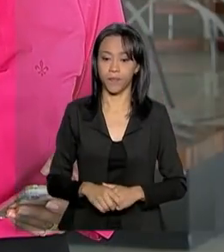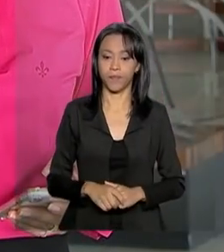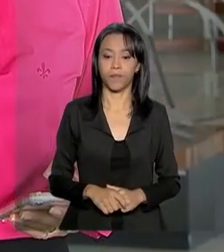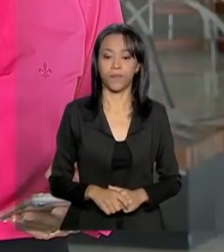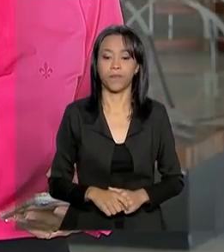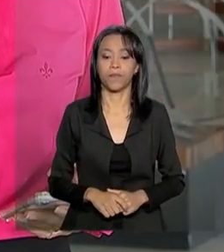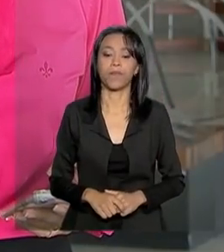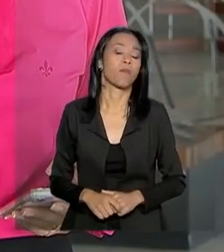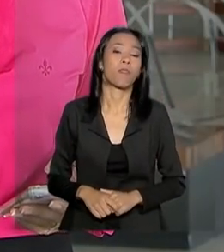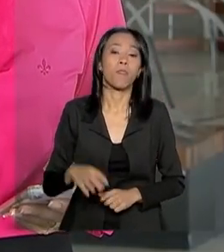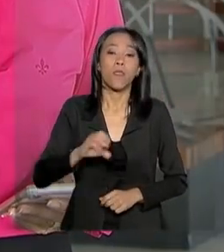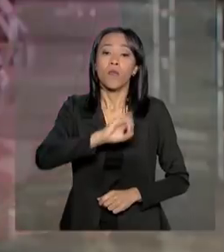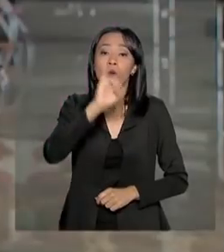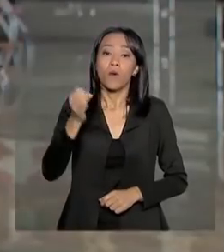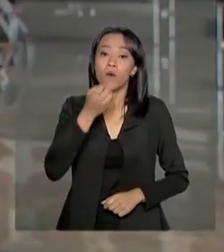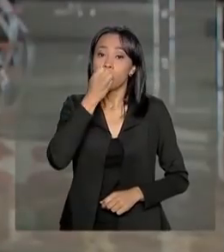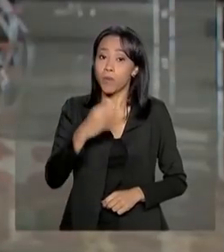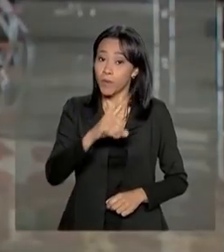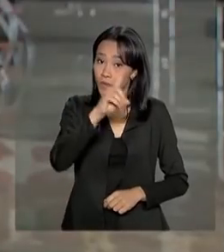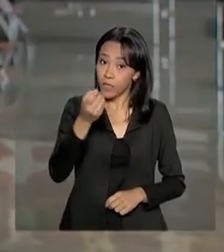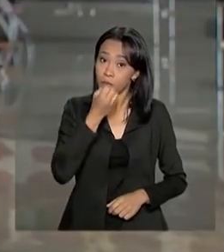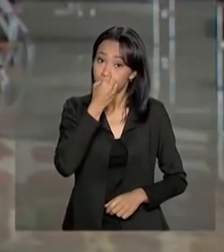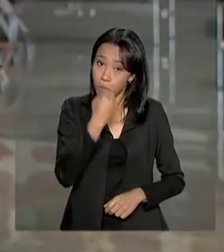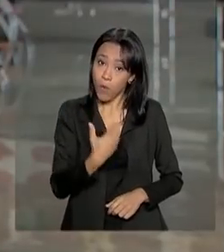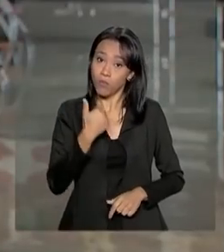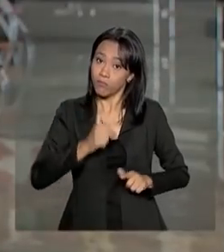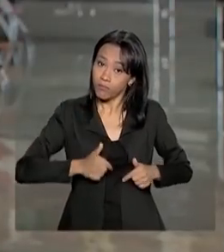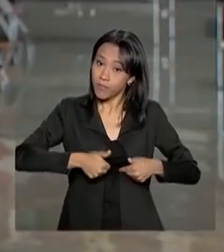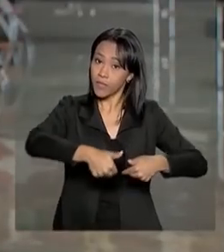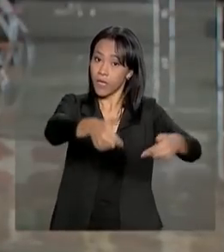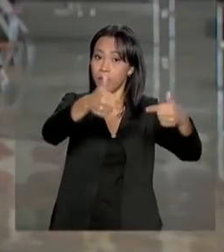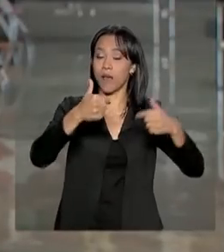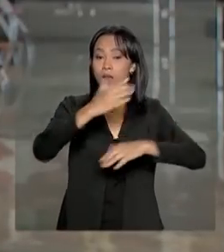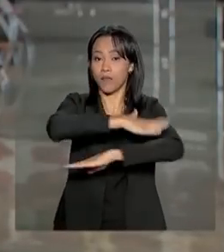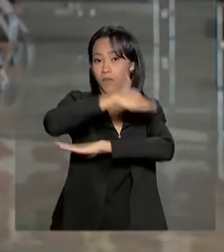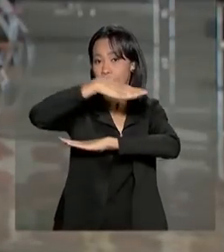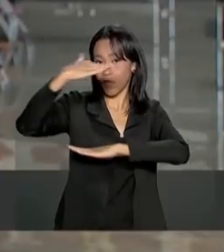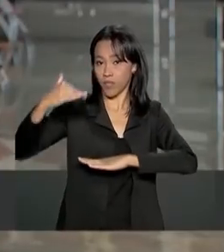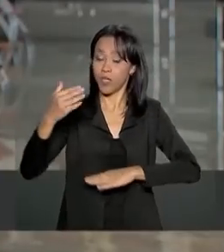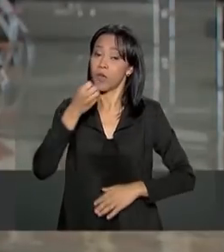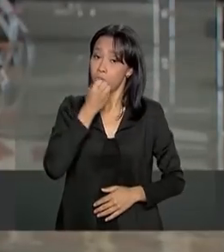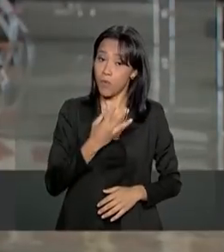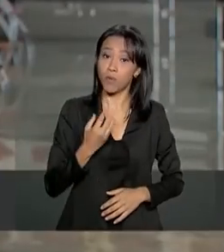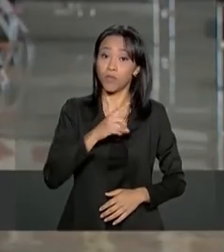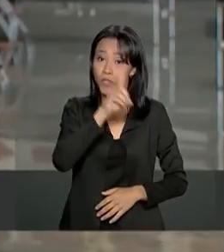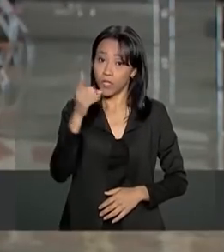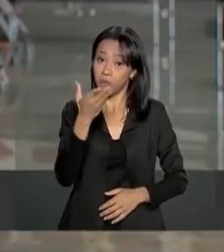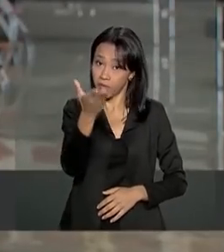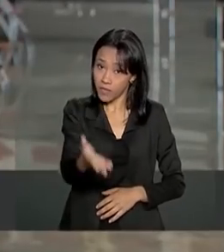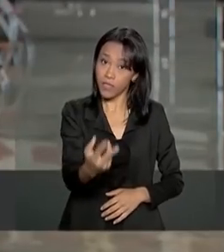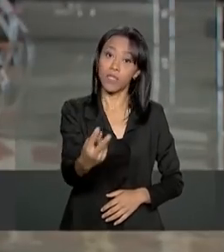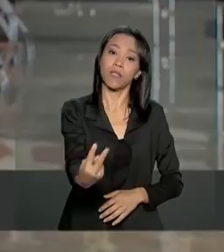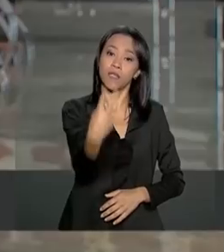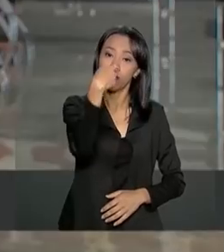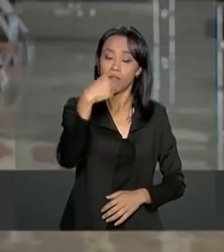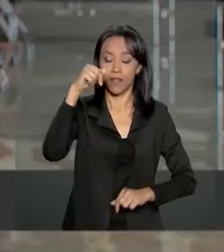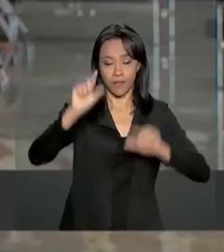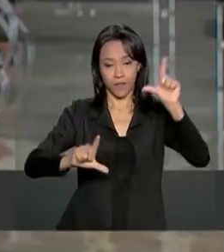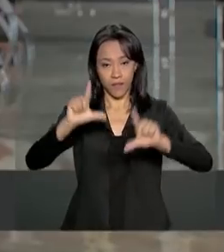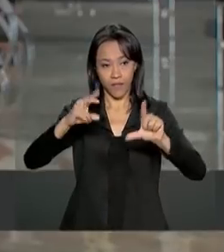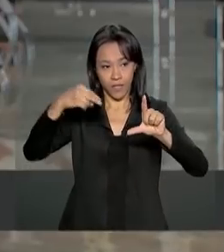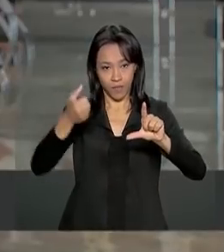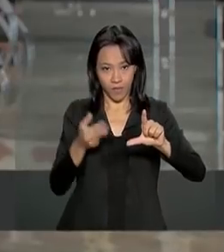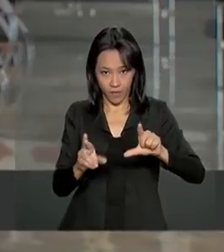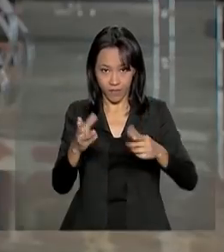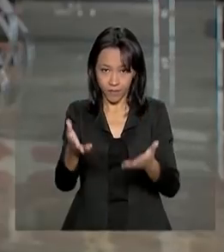Olá, bom dia para você, Luana, e bom trabalho aí em Brumadinho. Bom dia para você também que acompanha a NBR, a TV do Governo